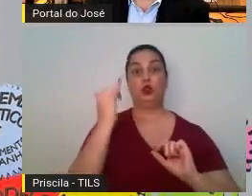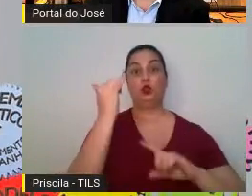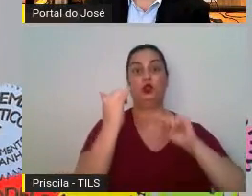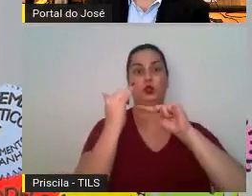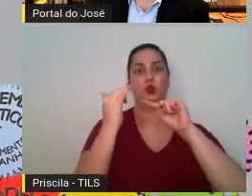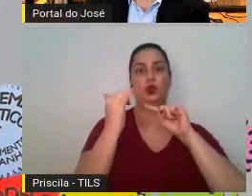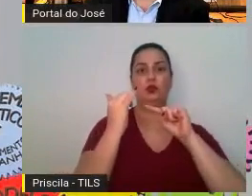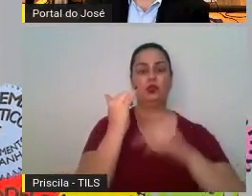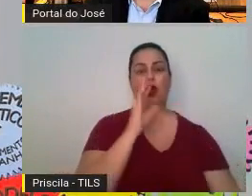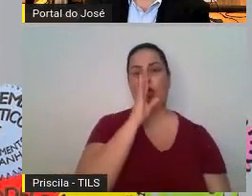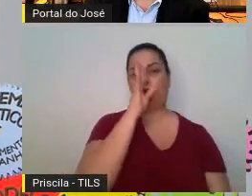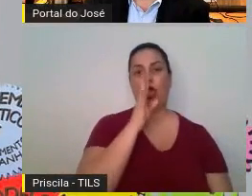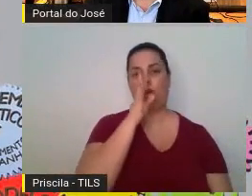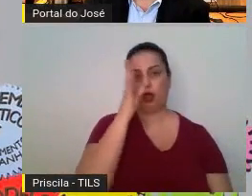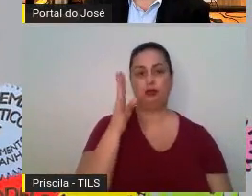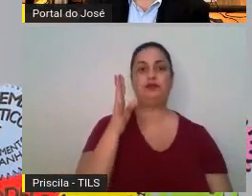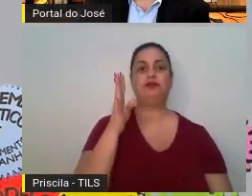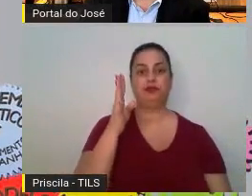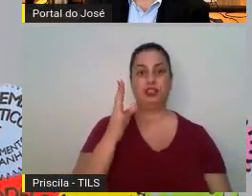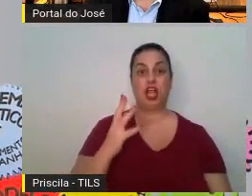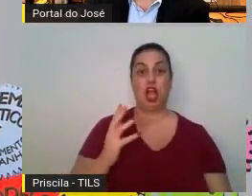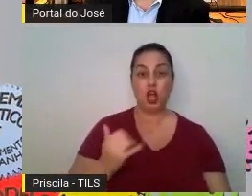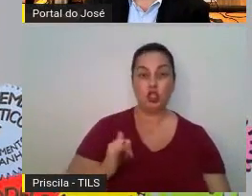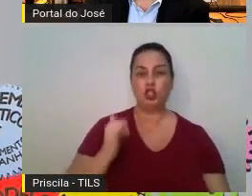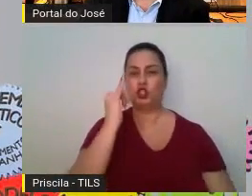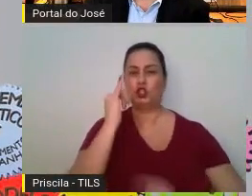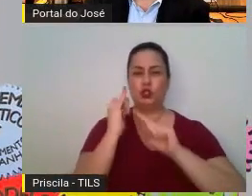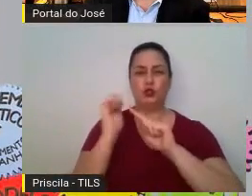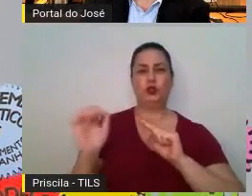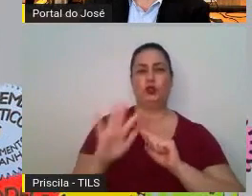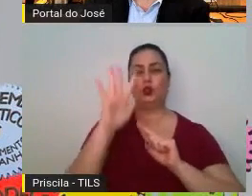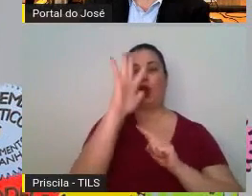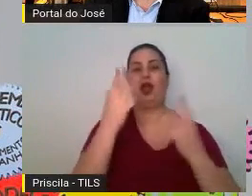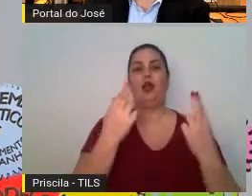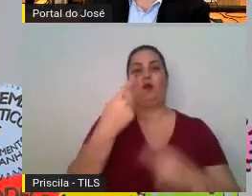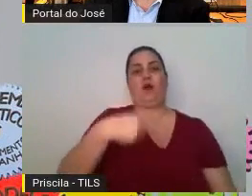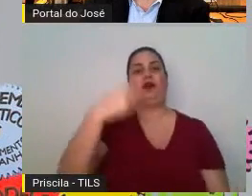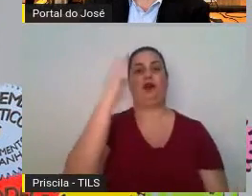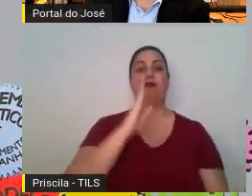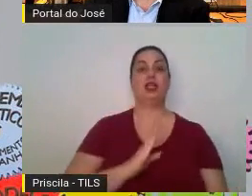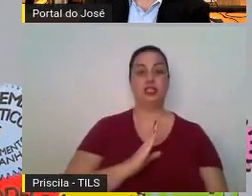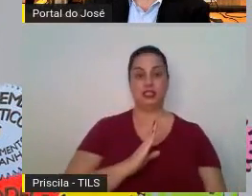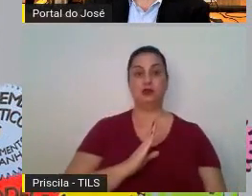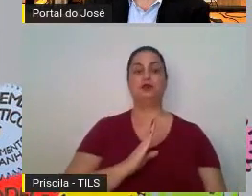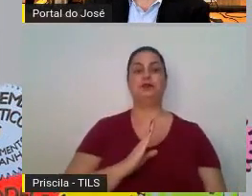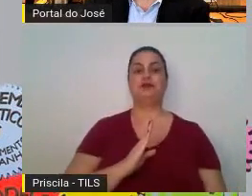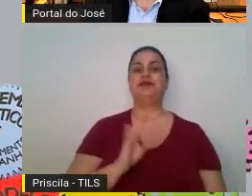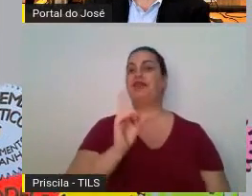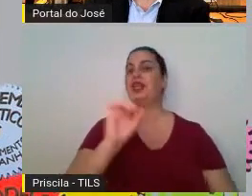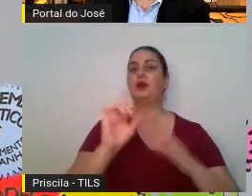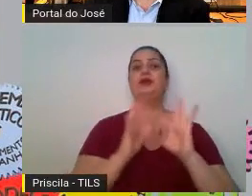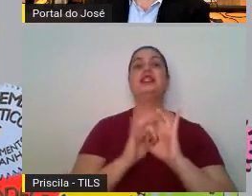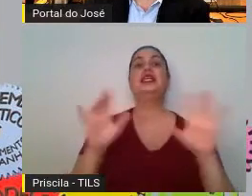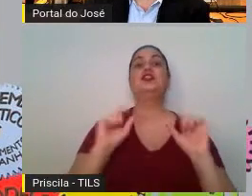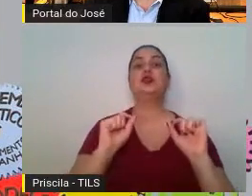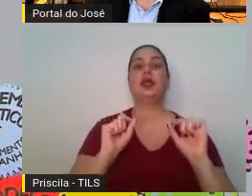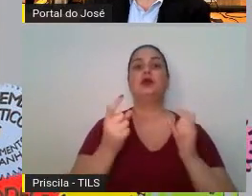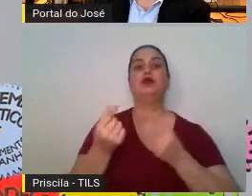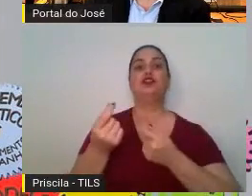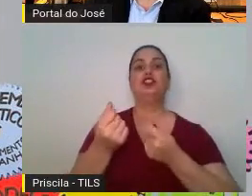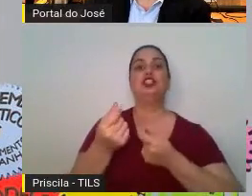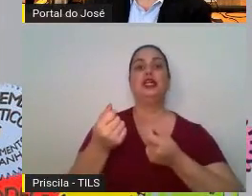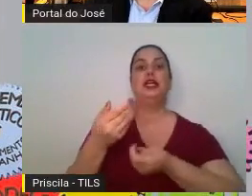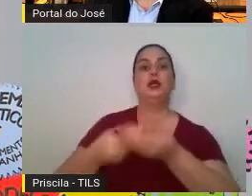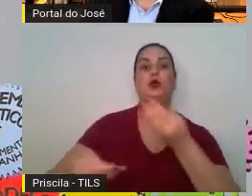E juro alto, juro exorbitante, como tem aqui no Brasil, impede que o dinheiro circule na economia, fica